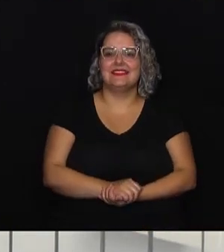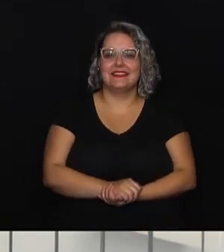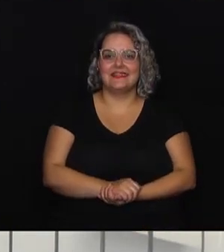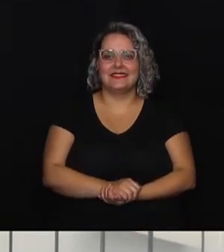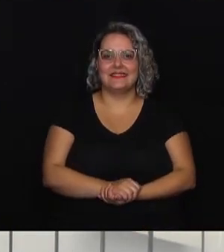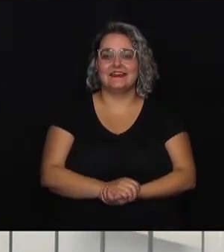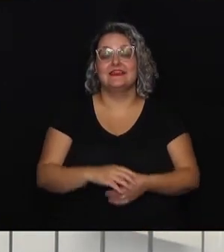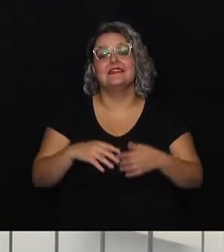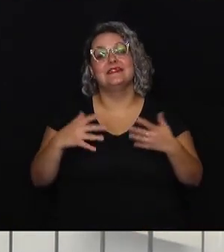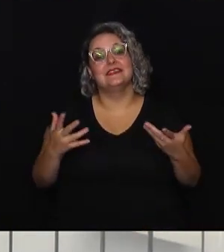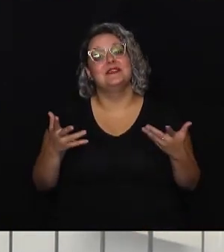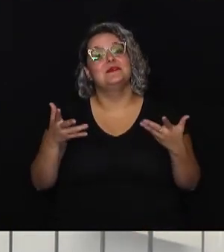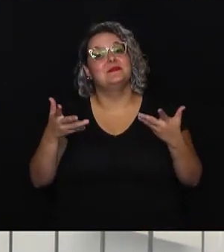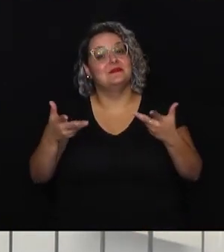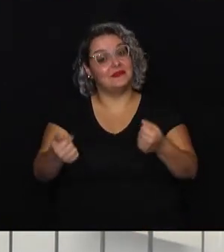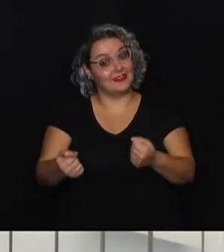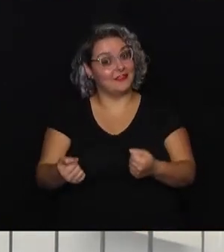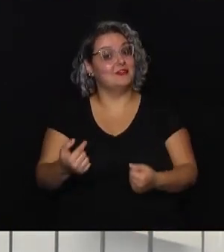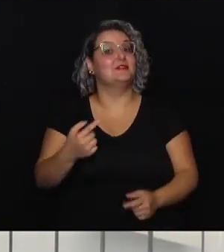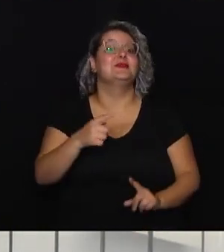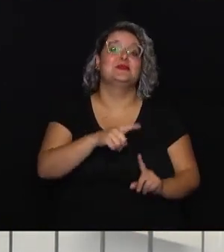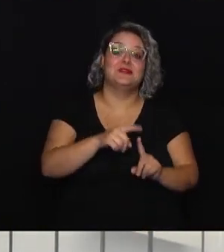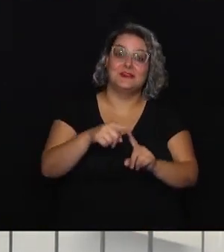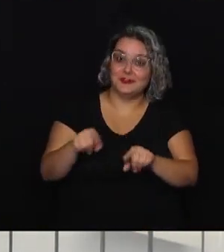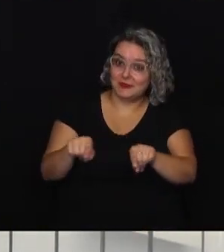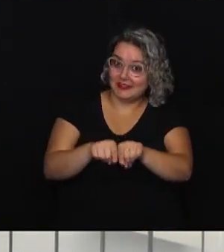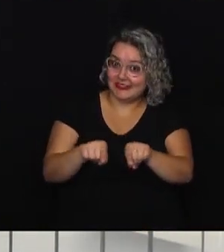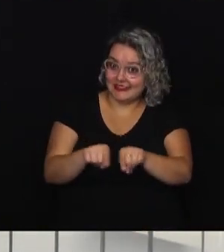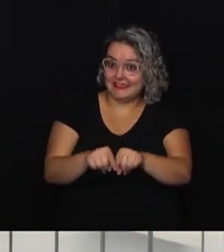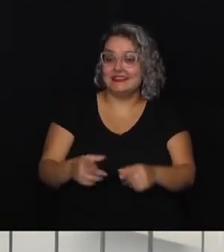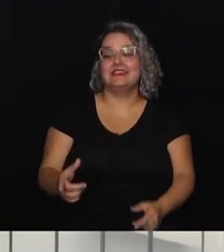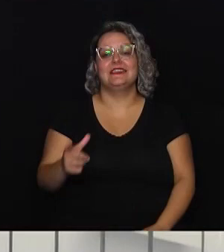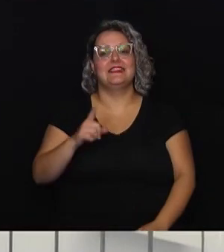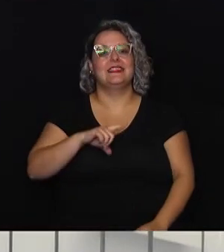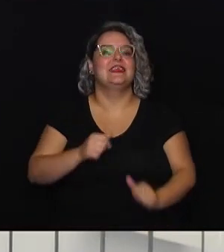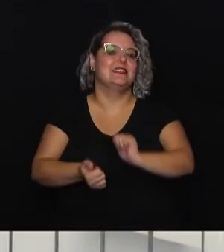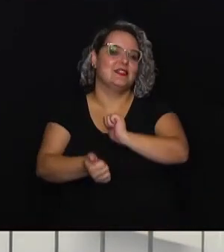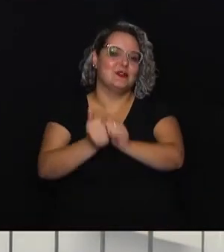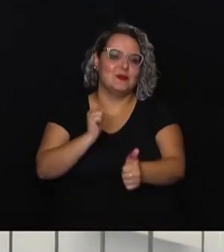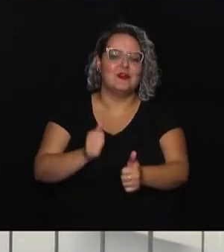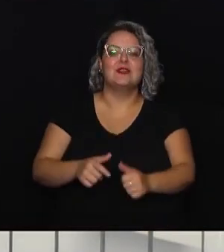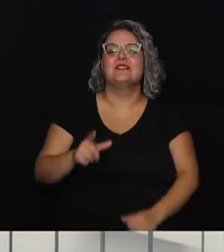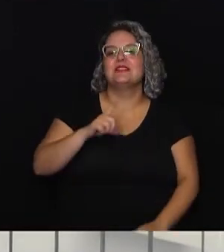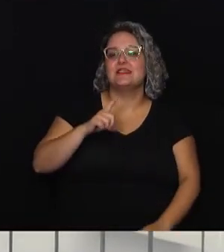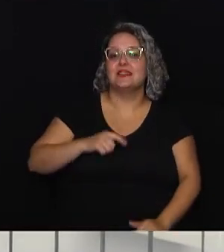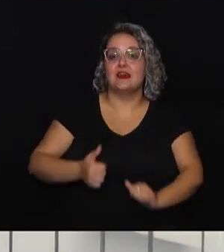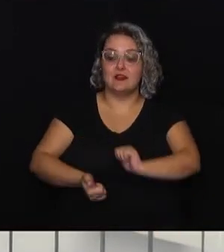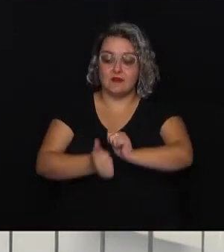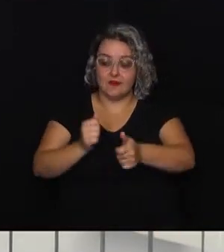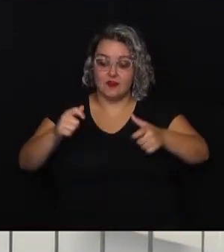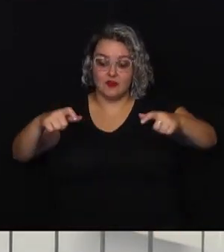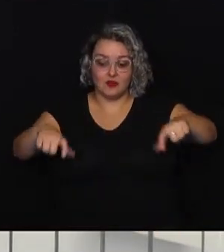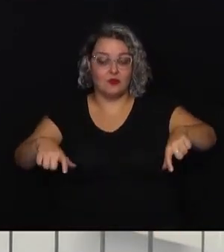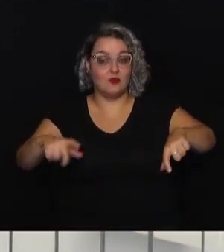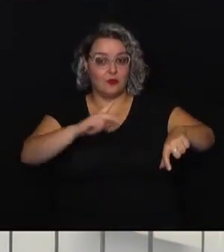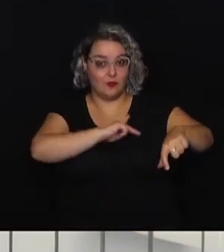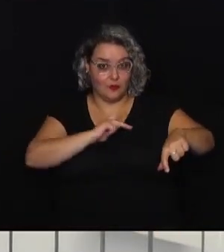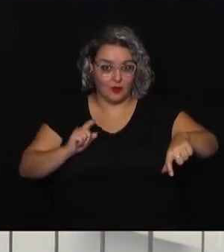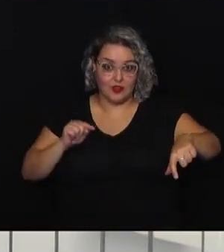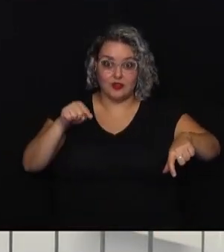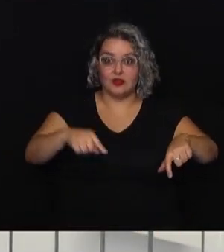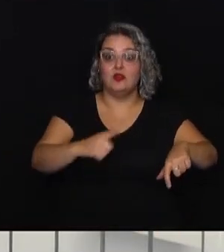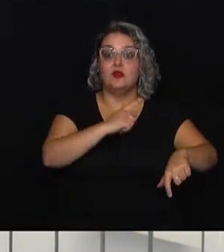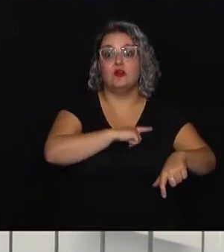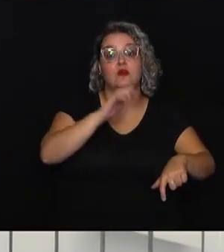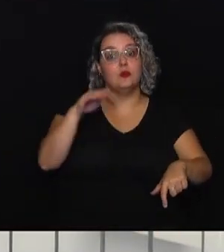E para todos os gostos também, ainda tem esporte, tem futebol aqui na nossa cidade, a Ponte entra em campo, o Guarani joga fora